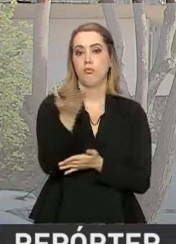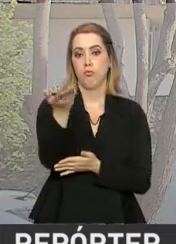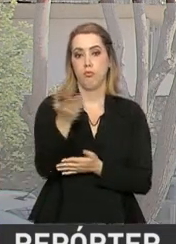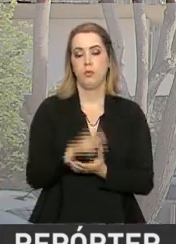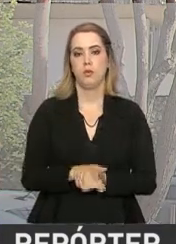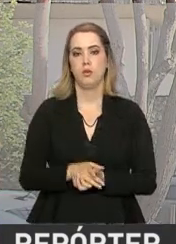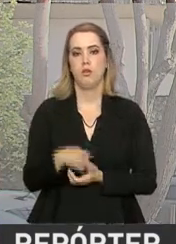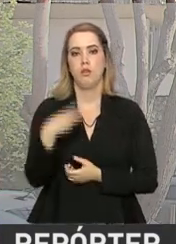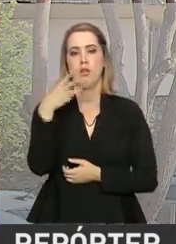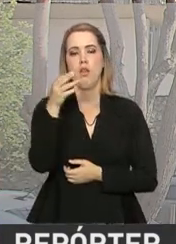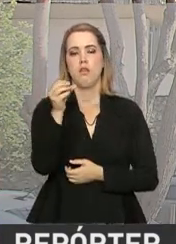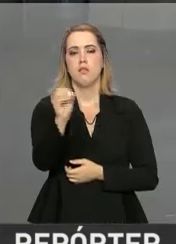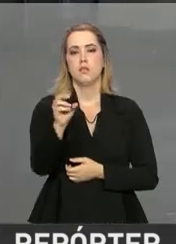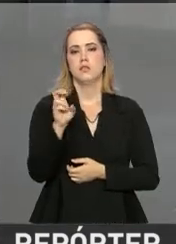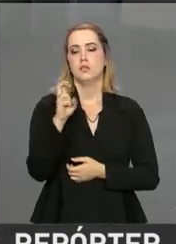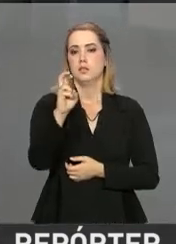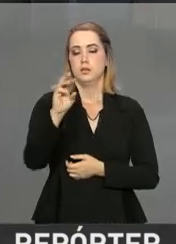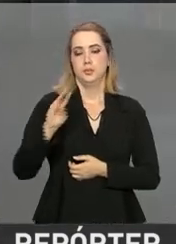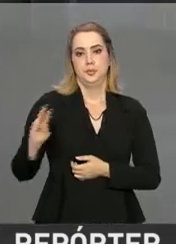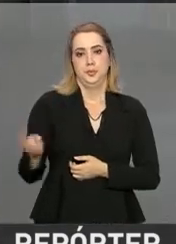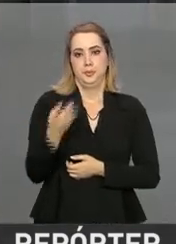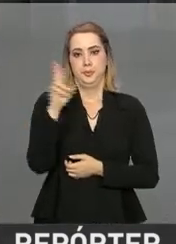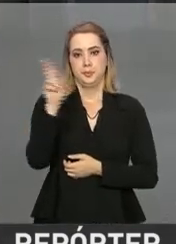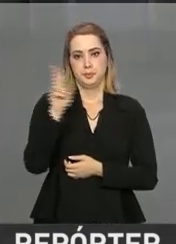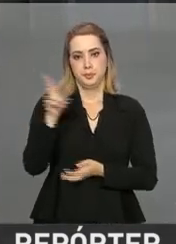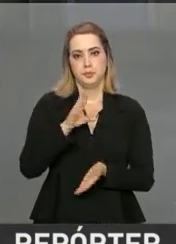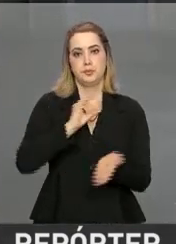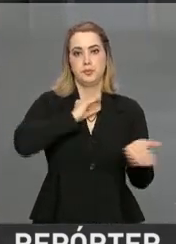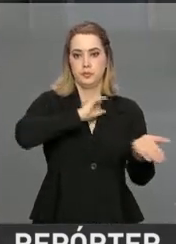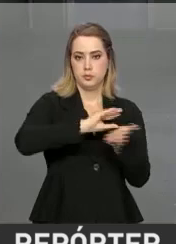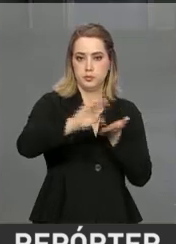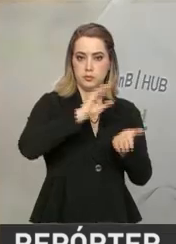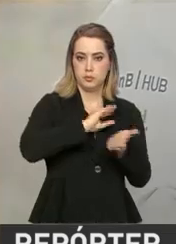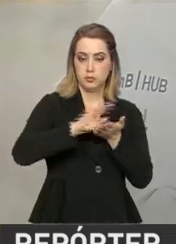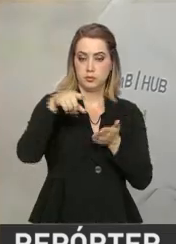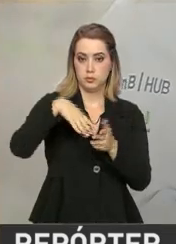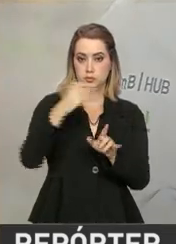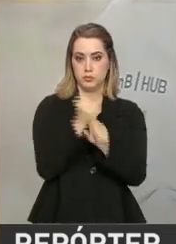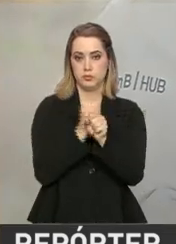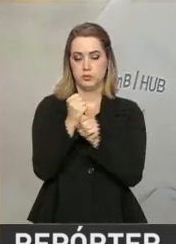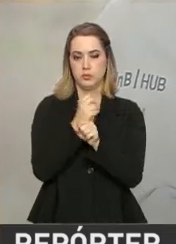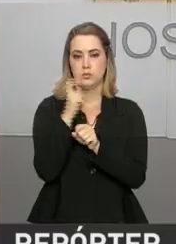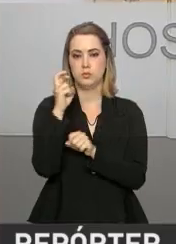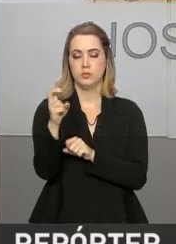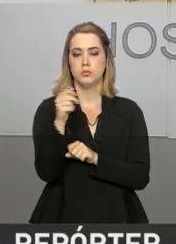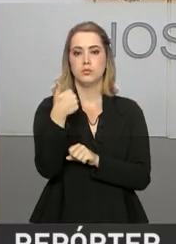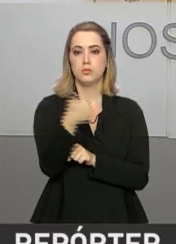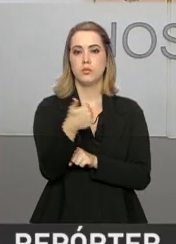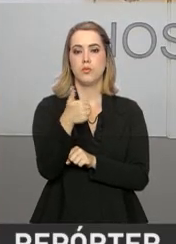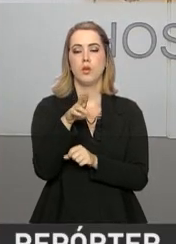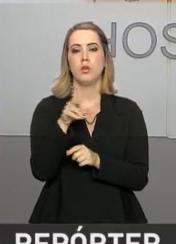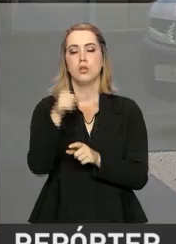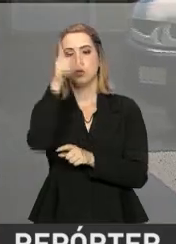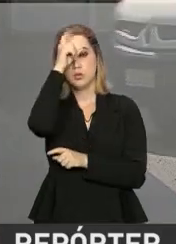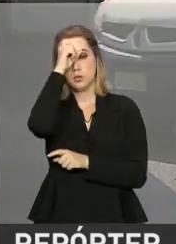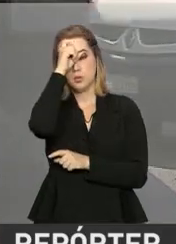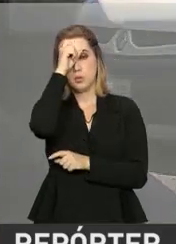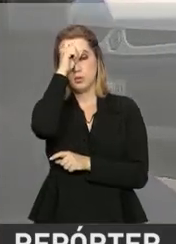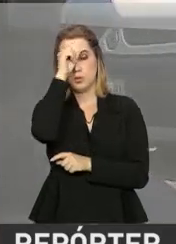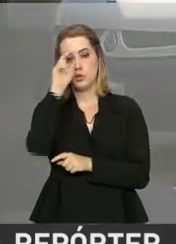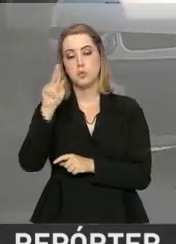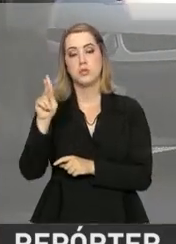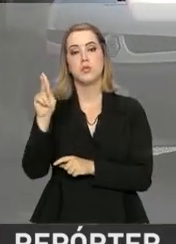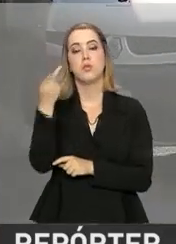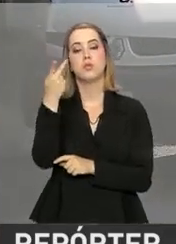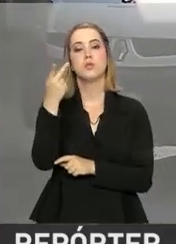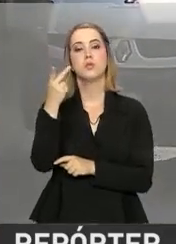305 milhões de reais esse é o valor repassado este ano para os 51 hospitais universitários de todo o